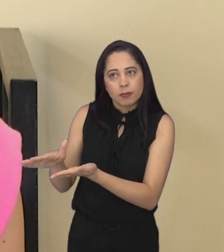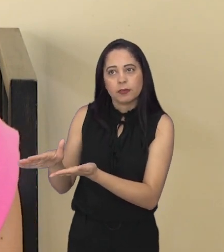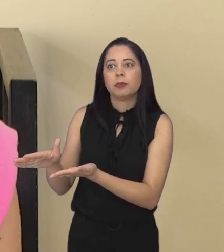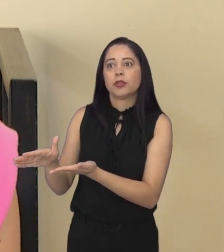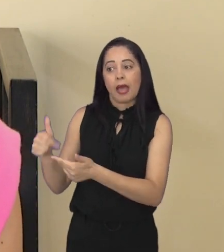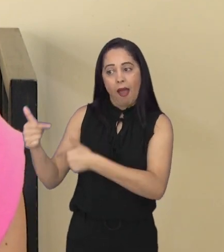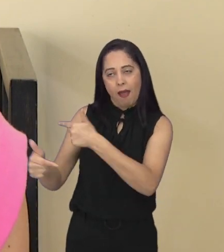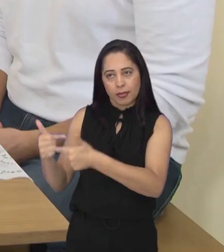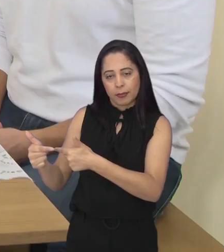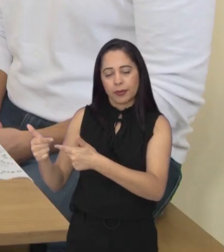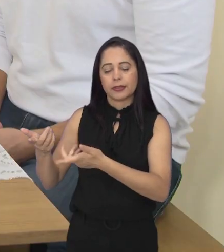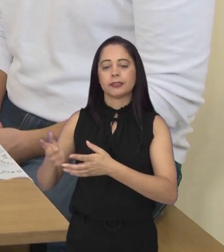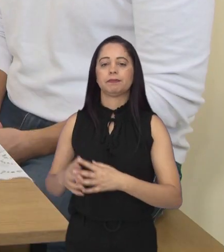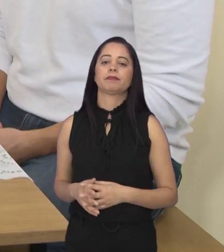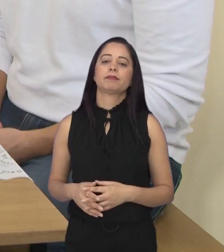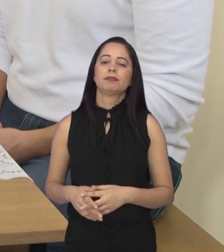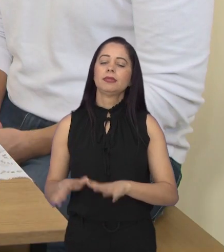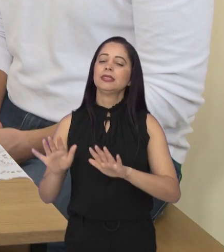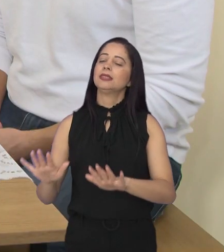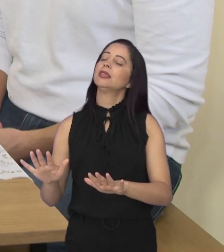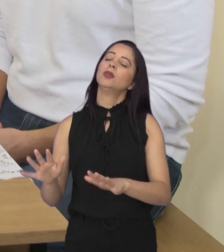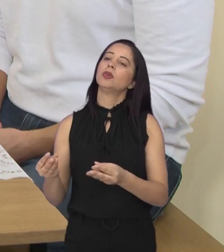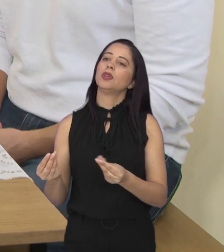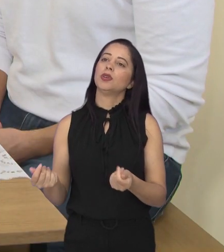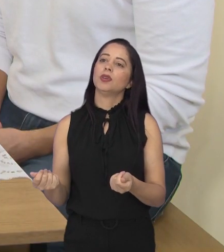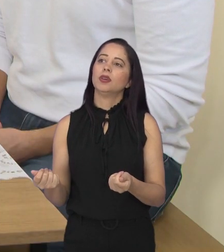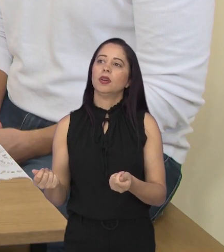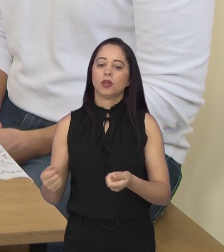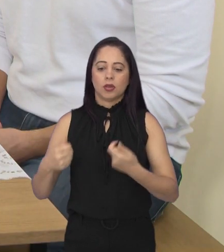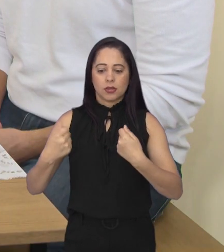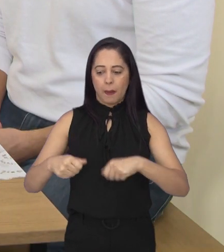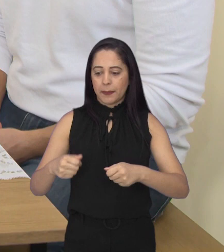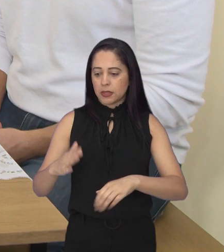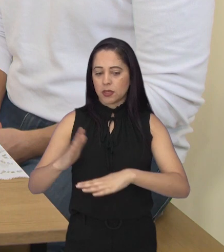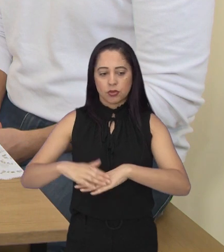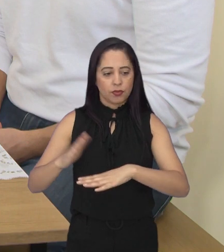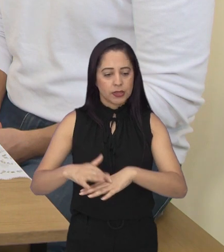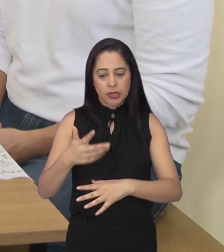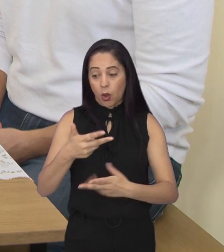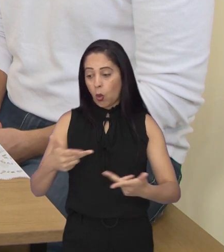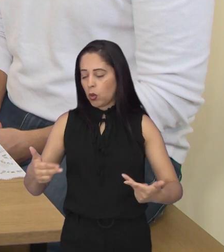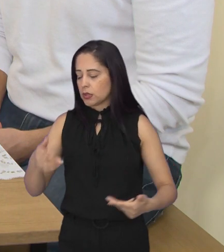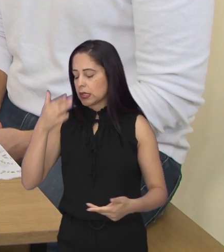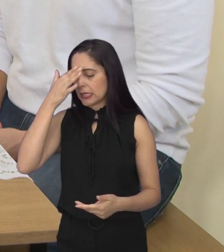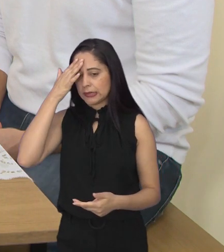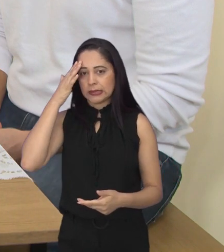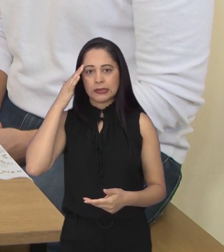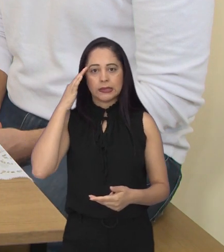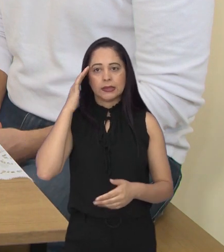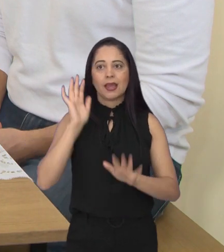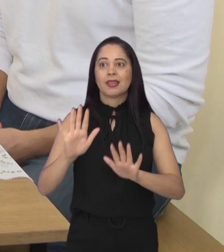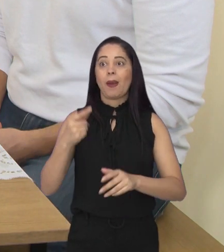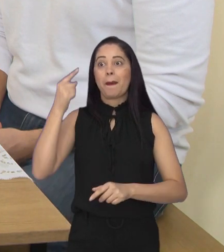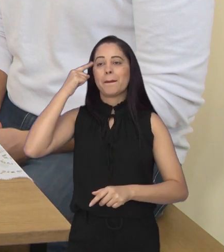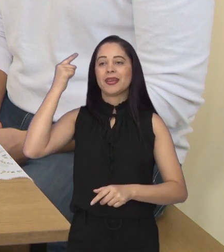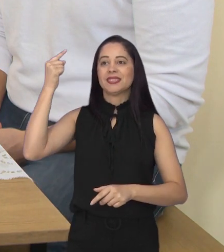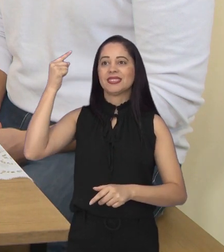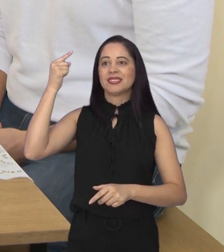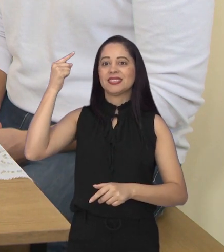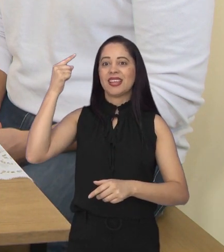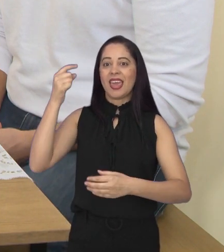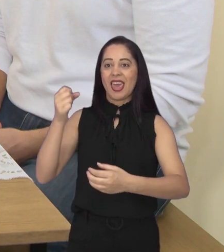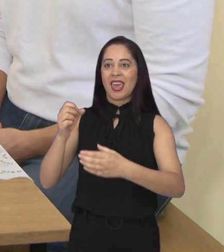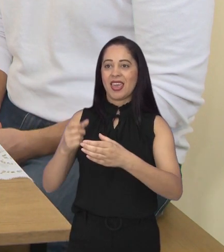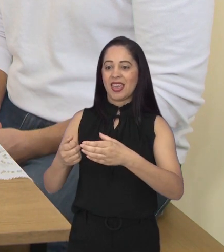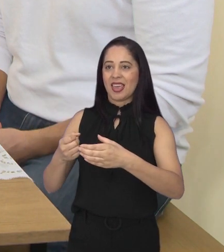entrar num trabalho aqui em São José. Aí eu falei: eu preciso fazer algo que alegre o dia. E resolvi fazer